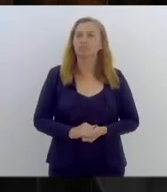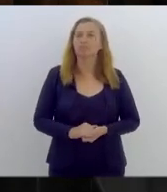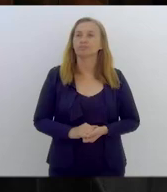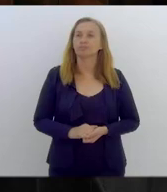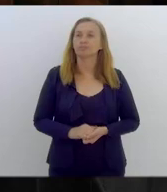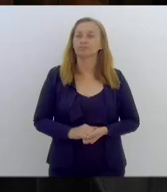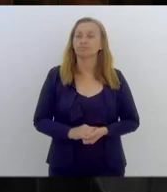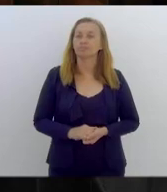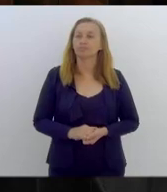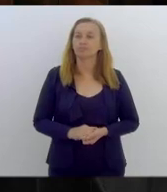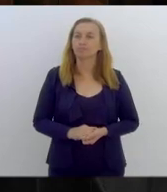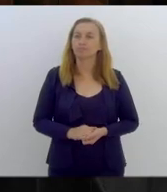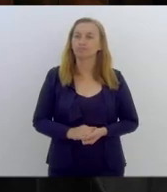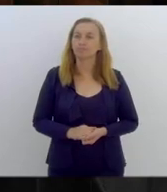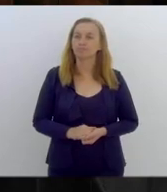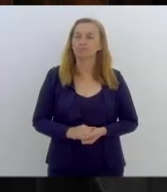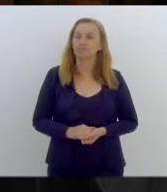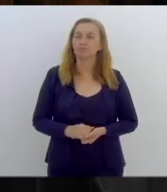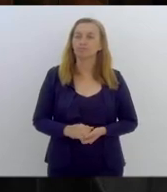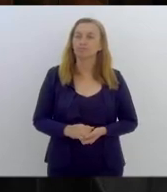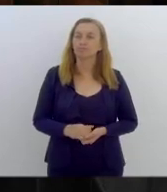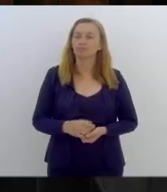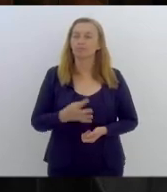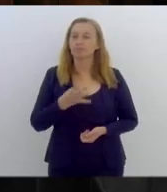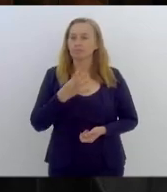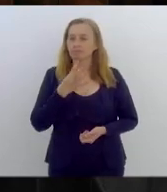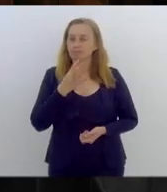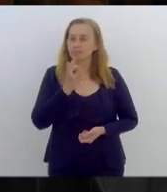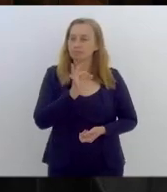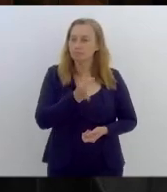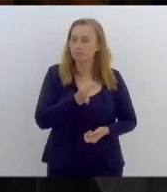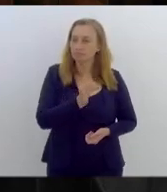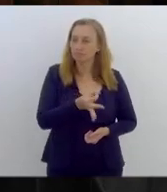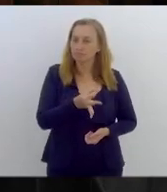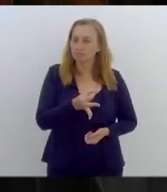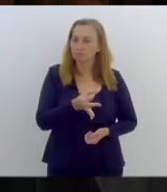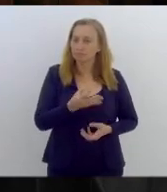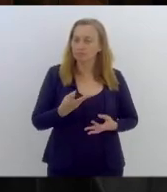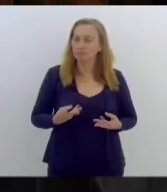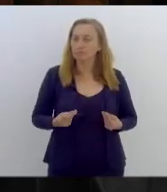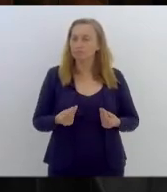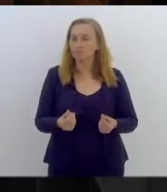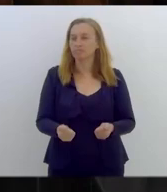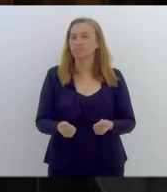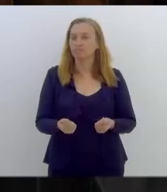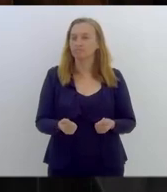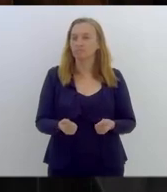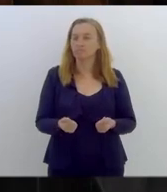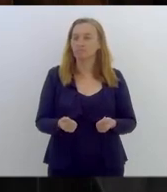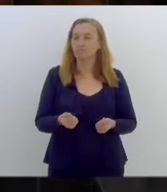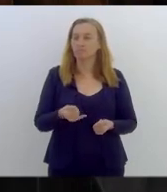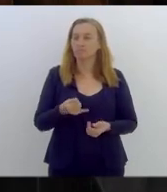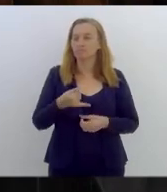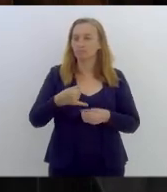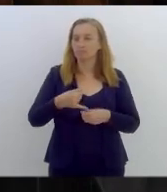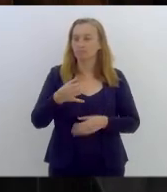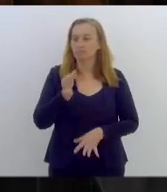reconhecerão de imediato a especialidade dos seguintes combustíveis